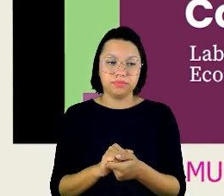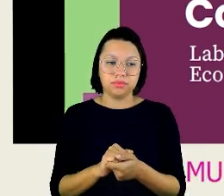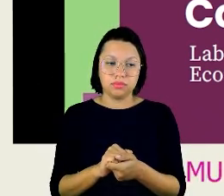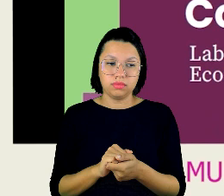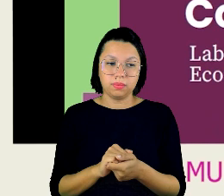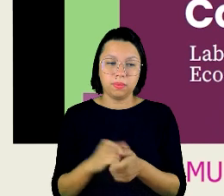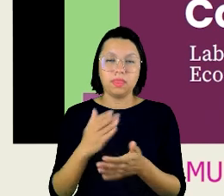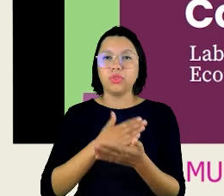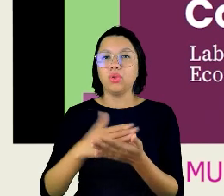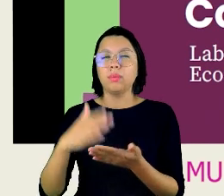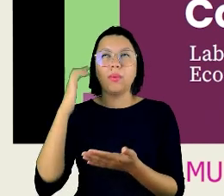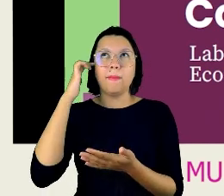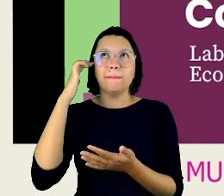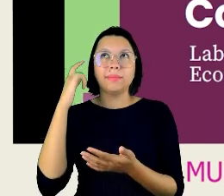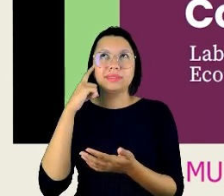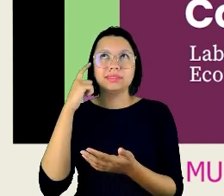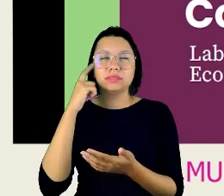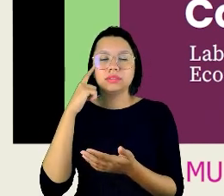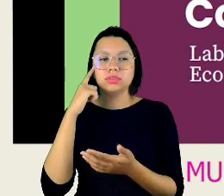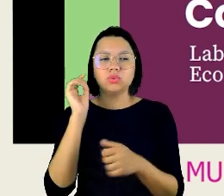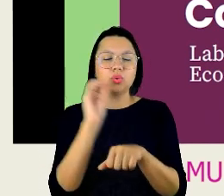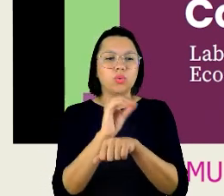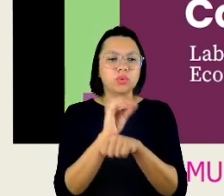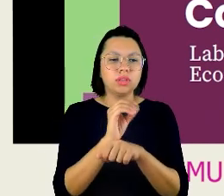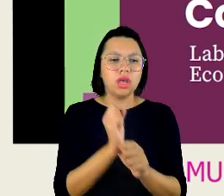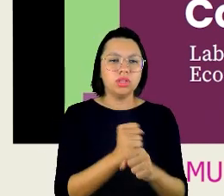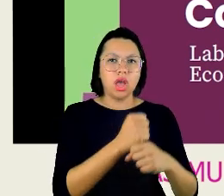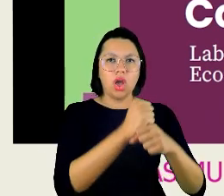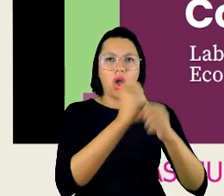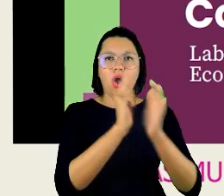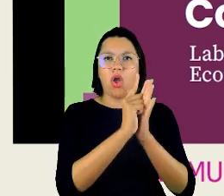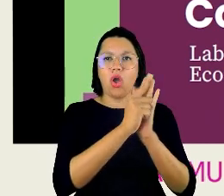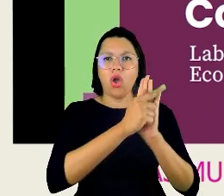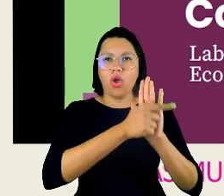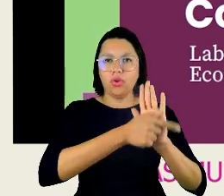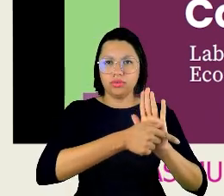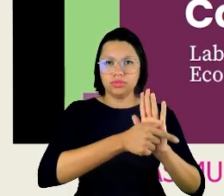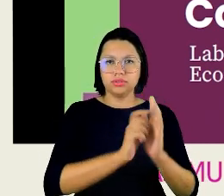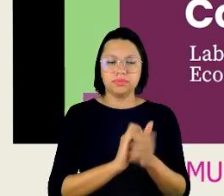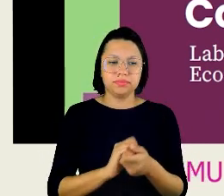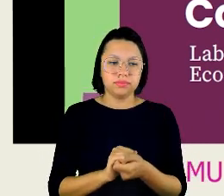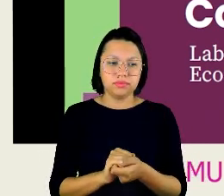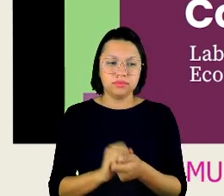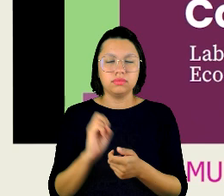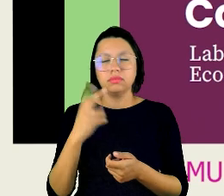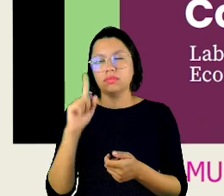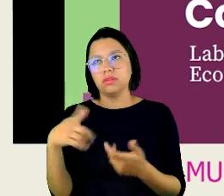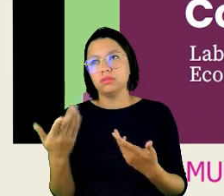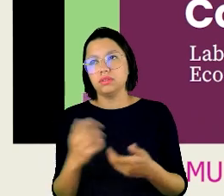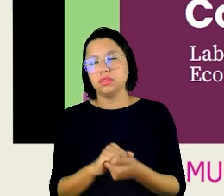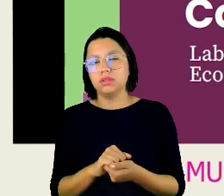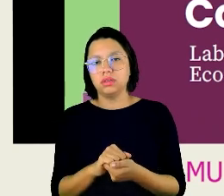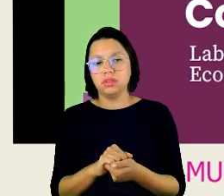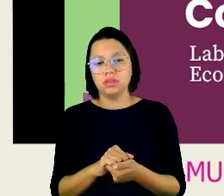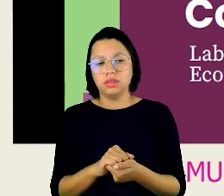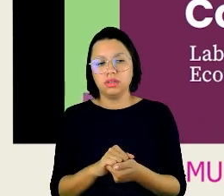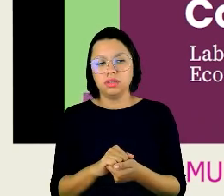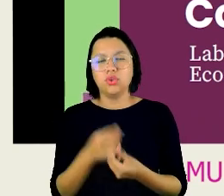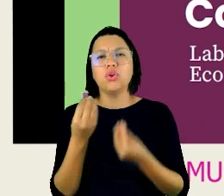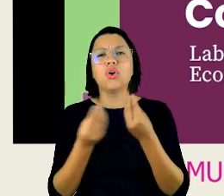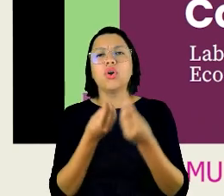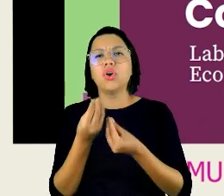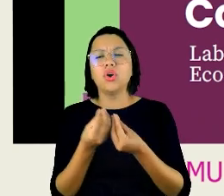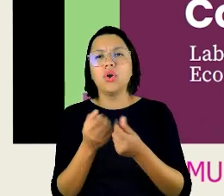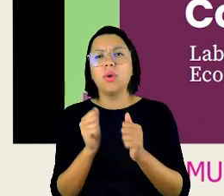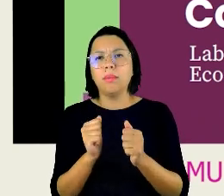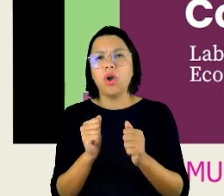gente começou pensando sobre o cuidado e as construções de gênero, ou seja... como que a